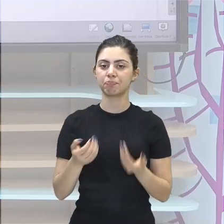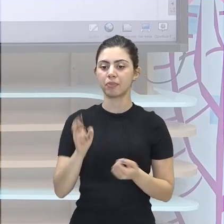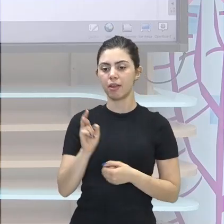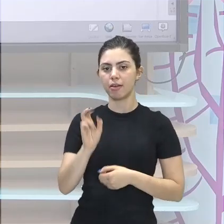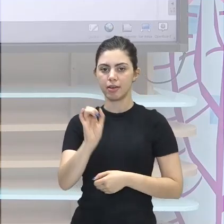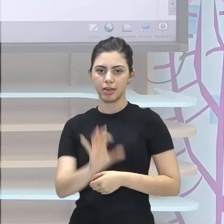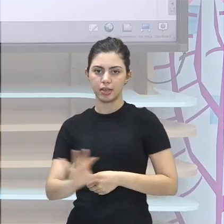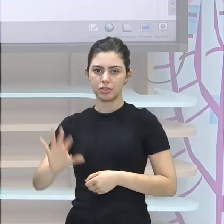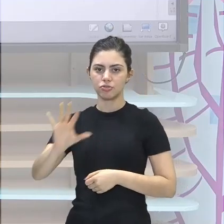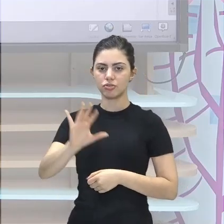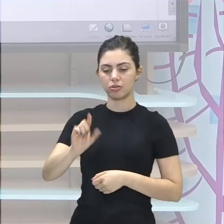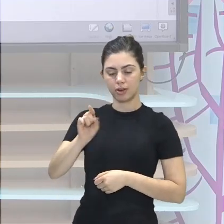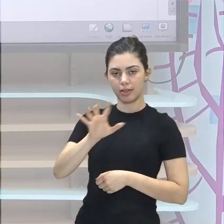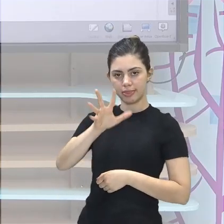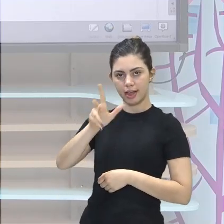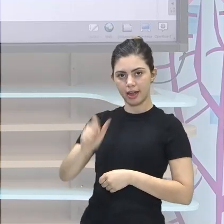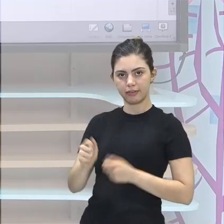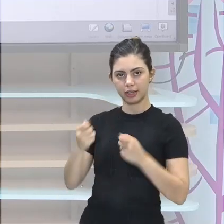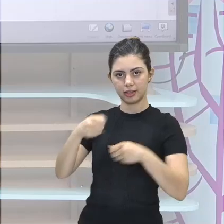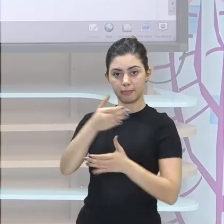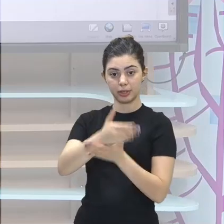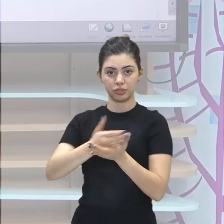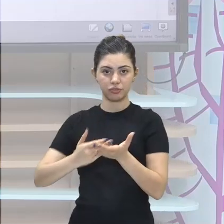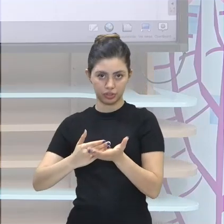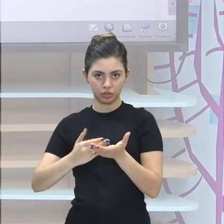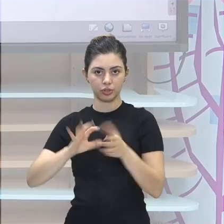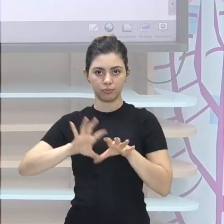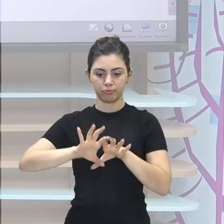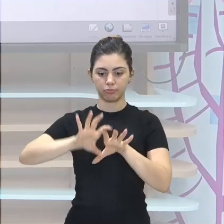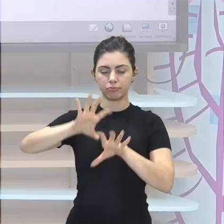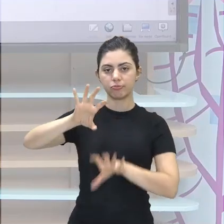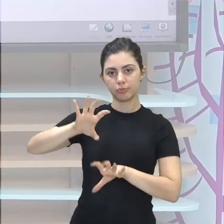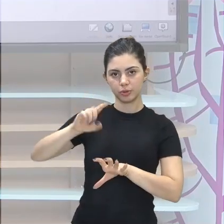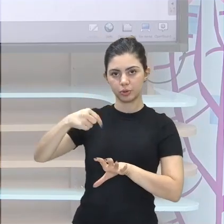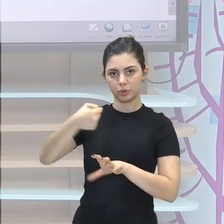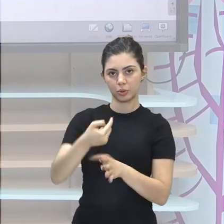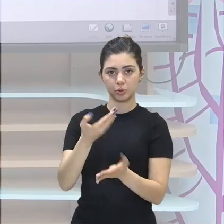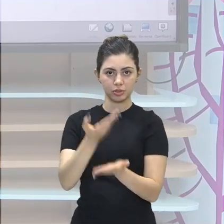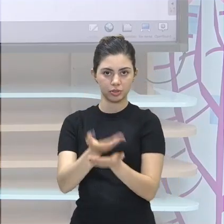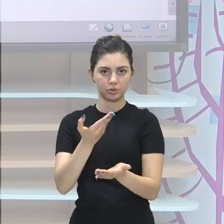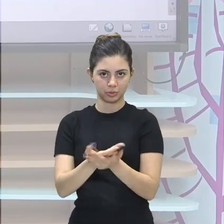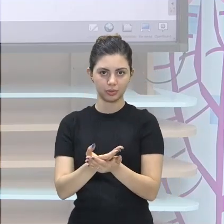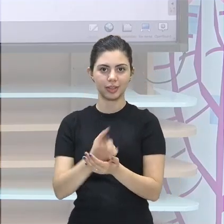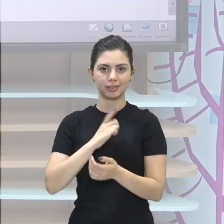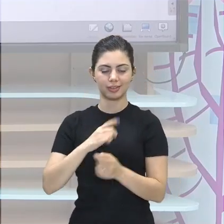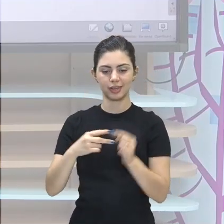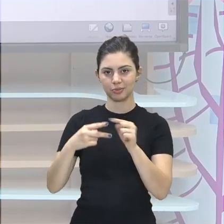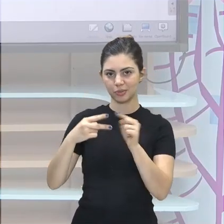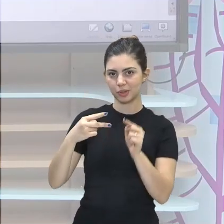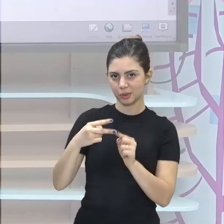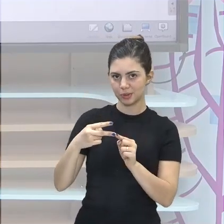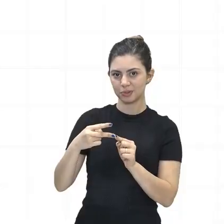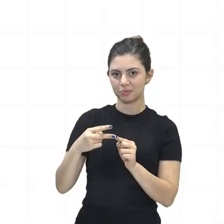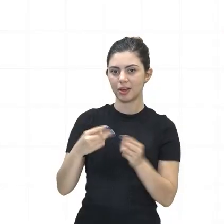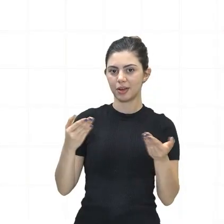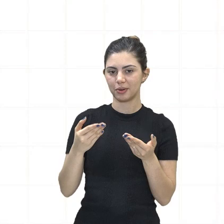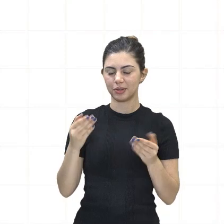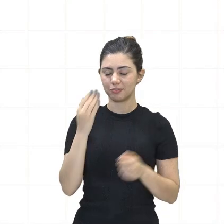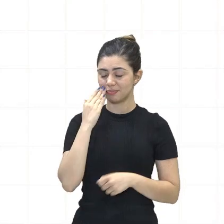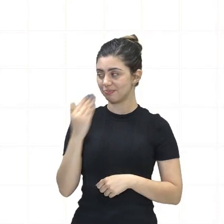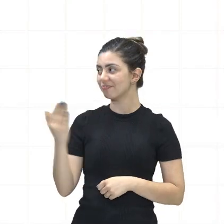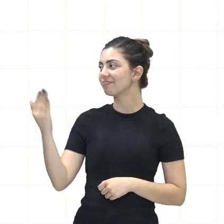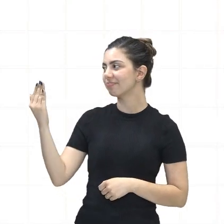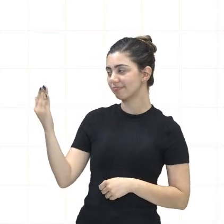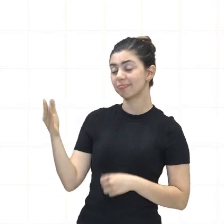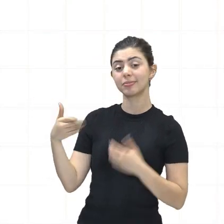isso? Separar, dividir, né, para poder estudar o continente africano em dois, né, como a gente vai ver agora nessa próxima tela.